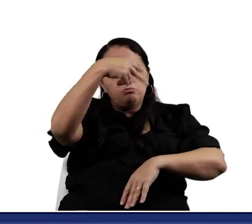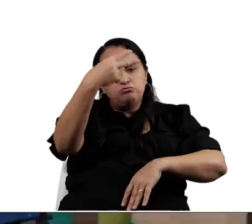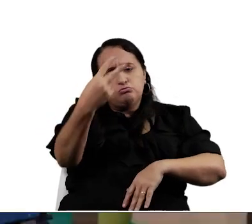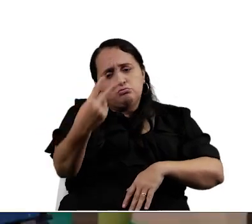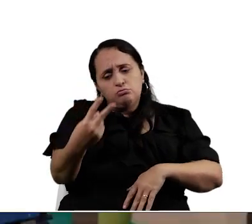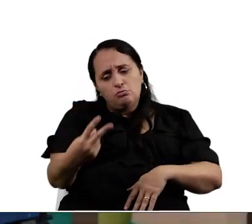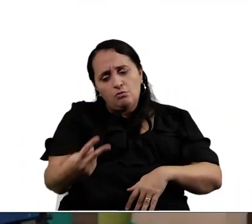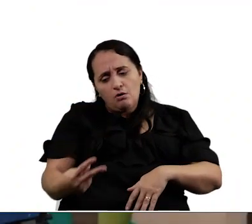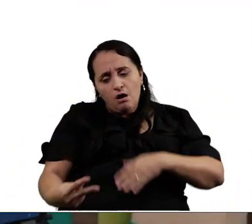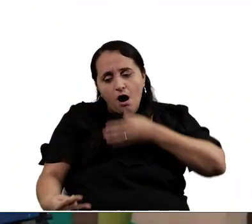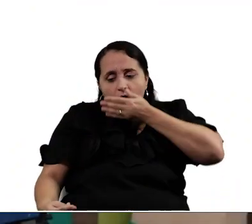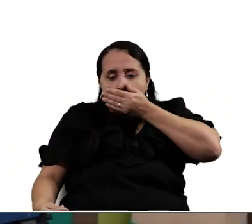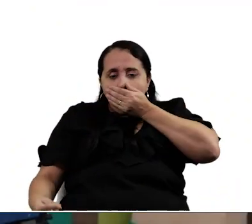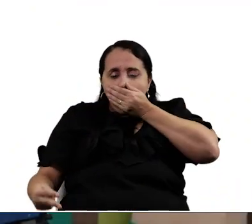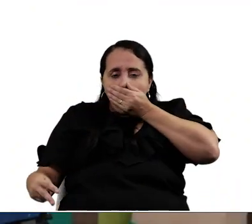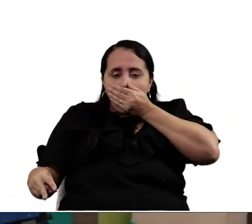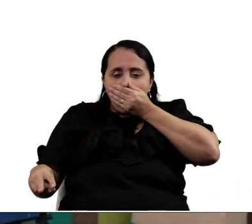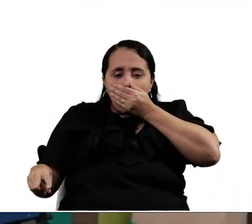alturas. Imagina, o sapo